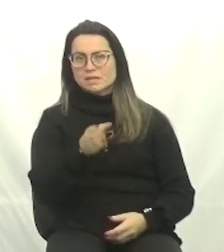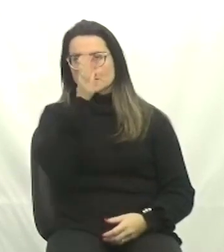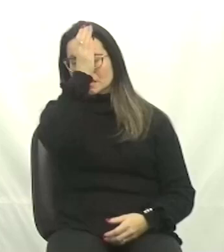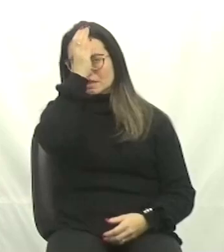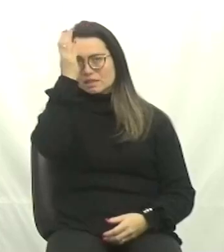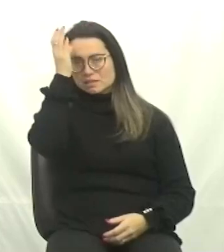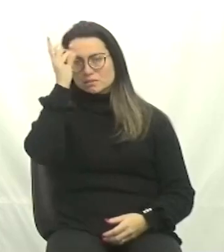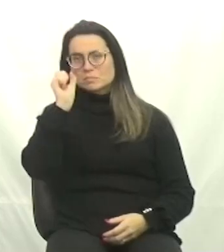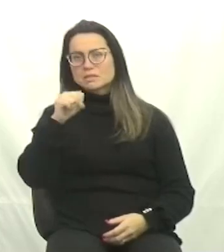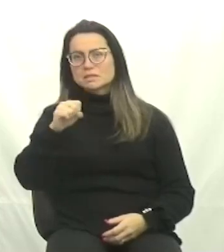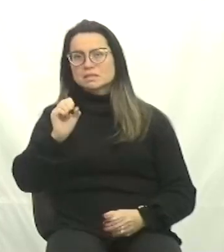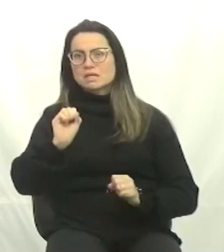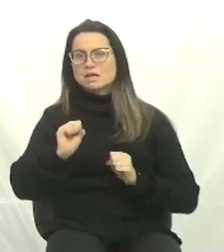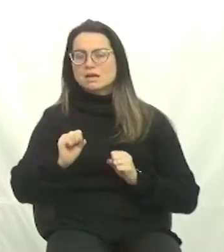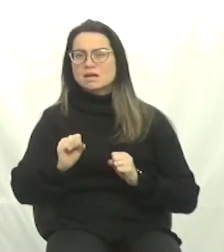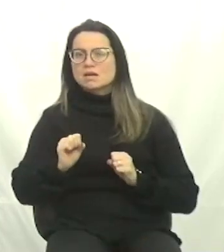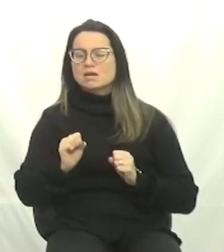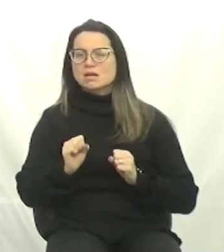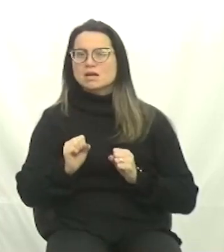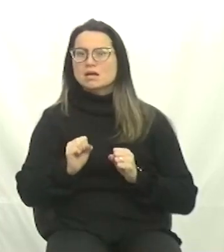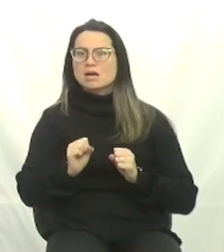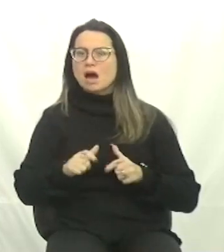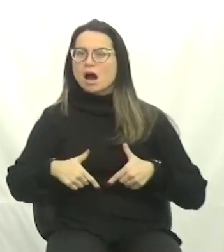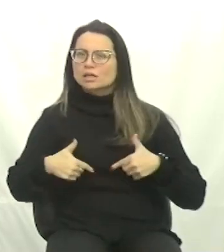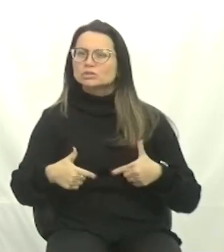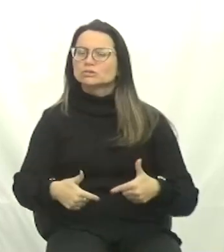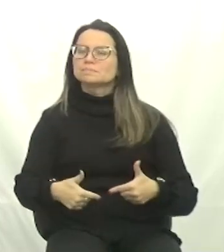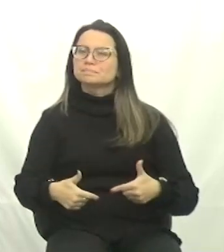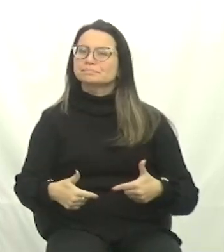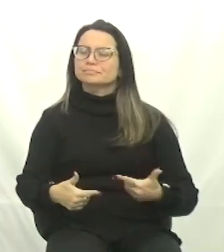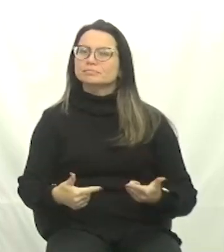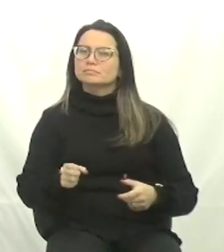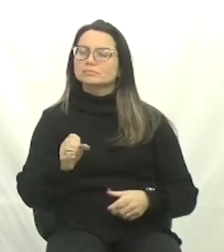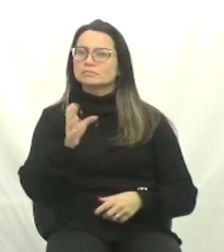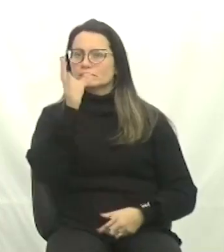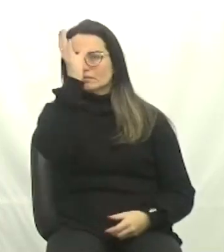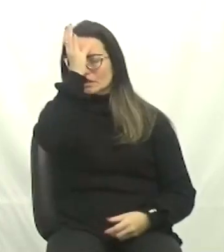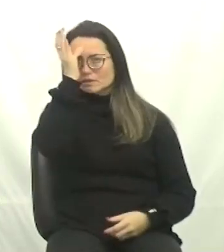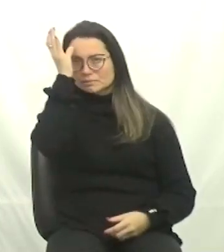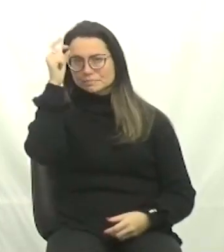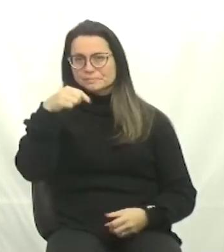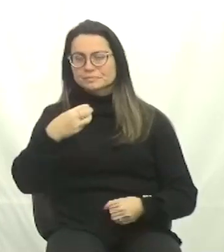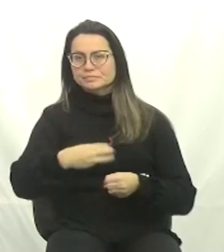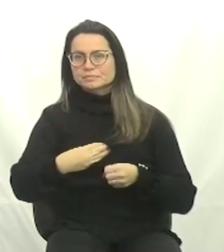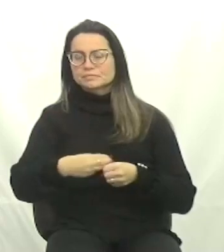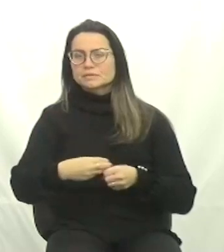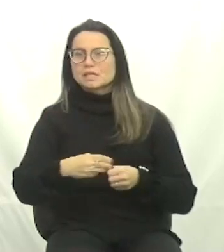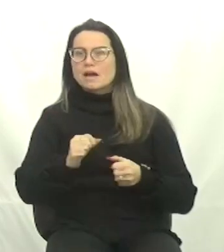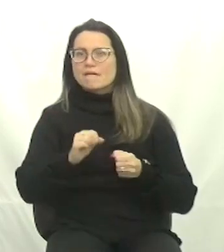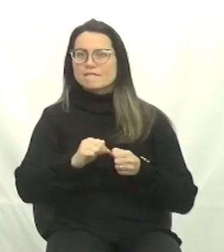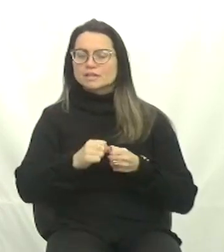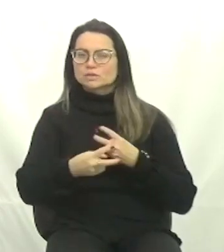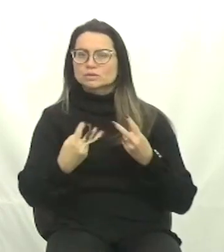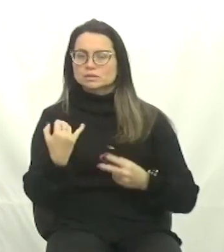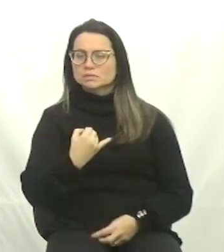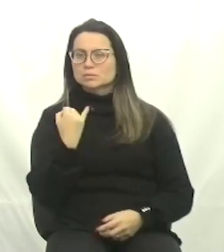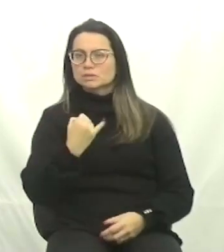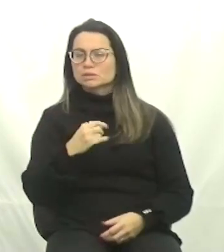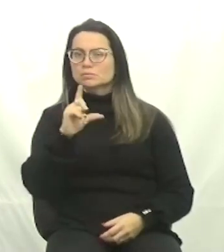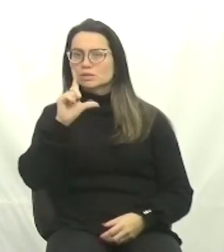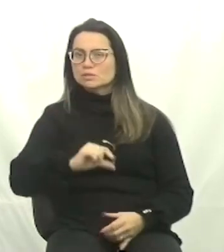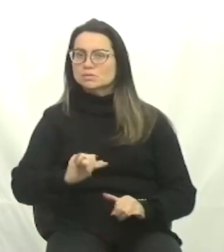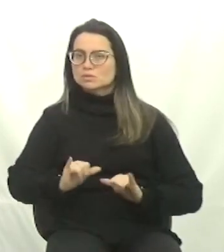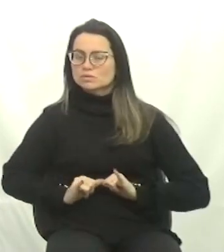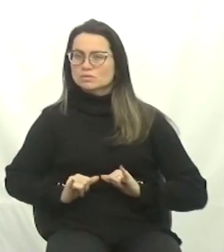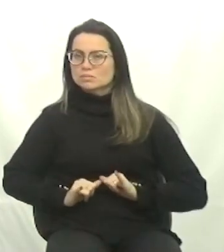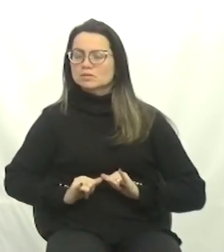tem atitude. É uma resposta que Criciúma tem feito alguma coisa para diminuir o sofrimento daquela comunidade. Então, eu faço